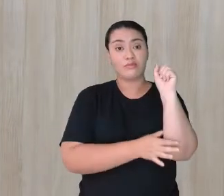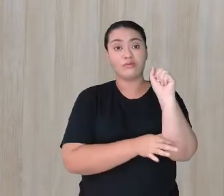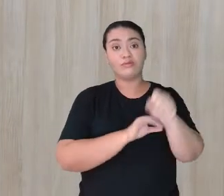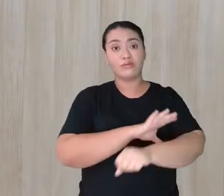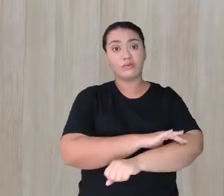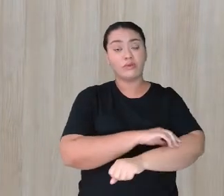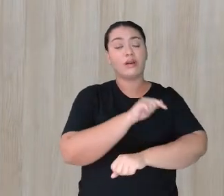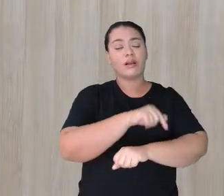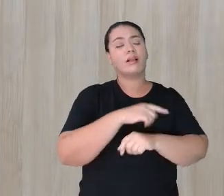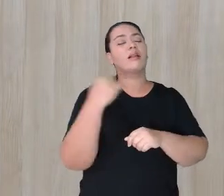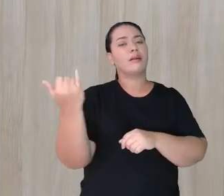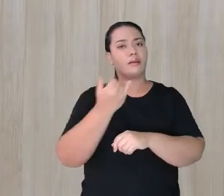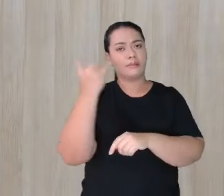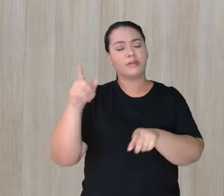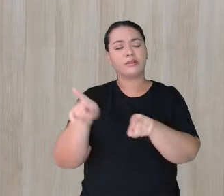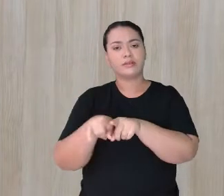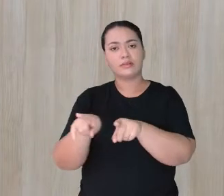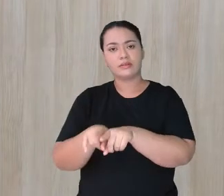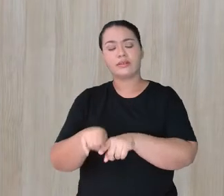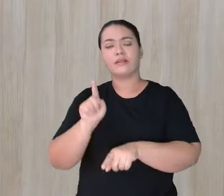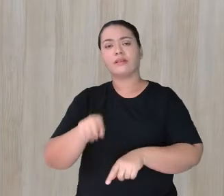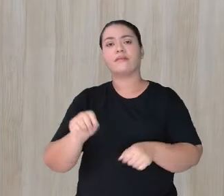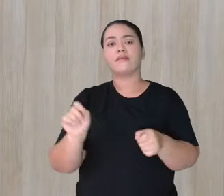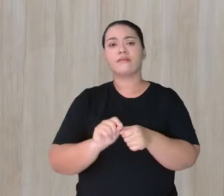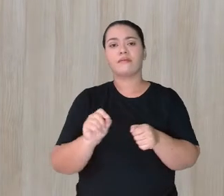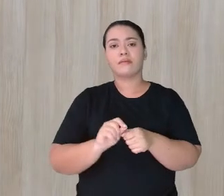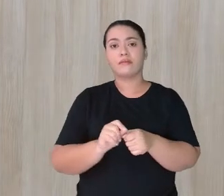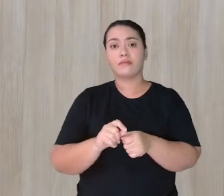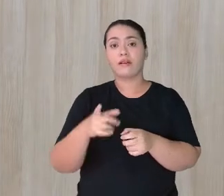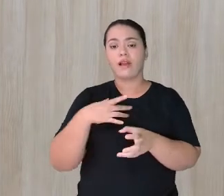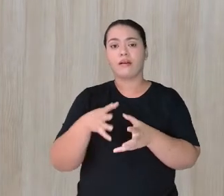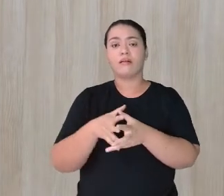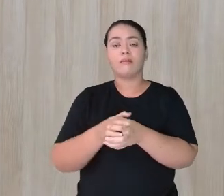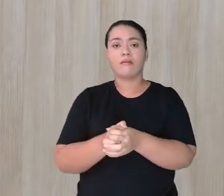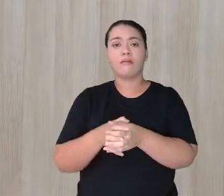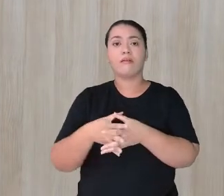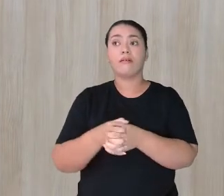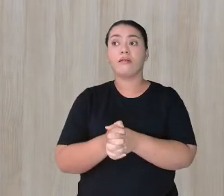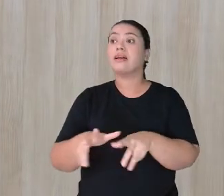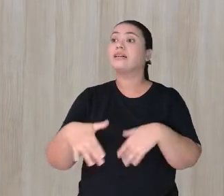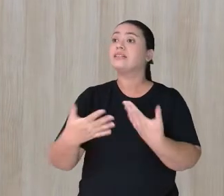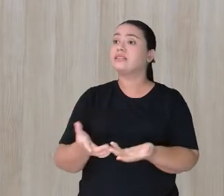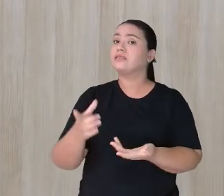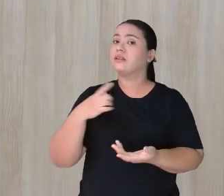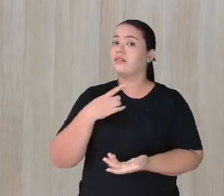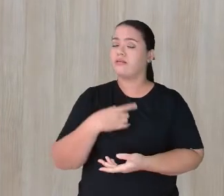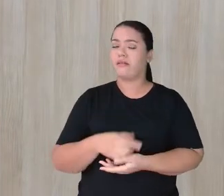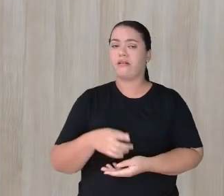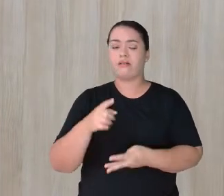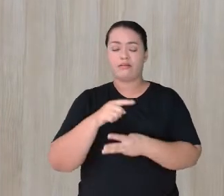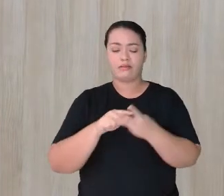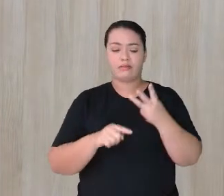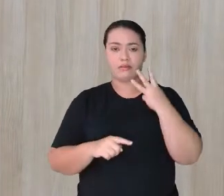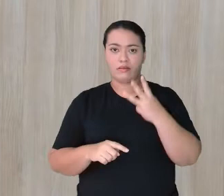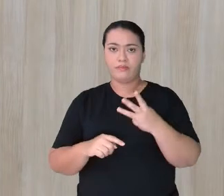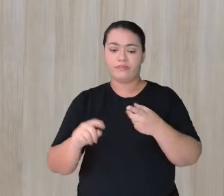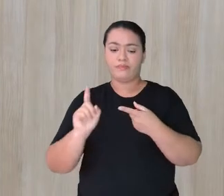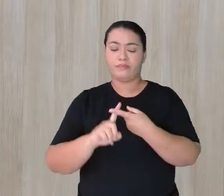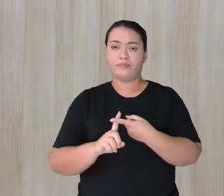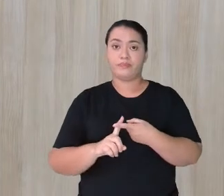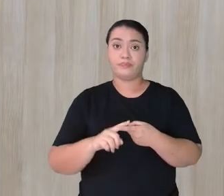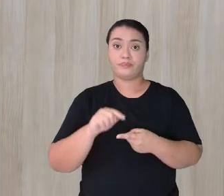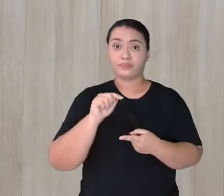muito importante para realizar essa contração. E eles são divididos em tecido